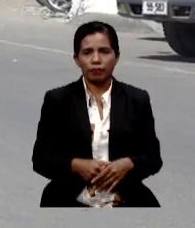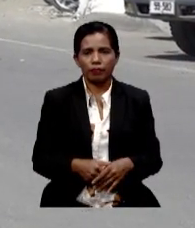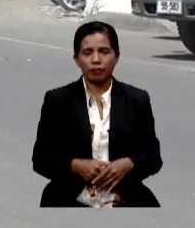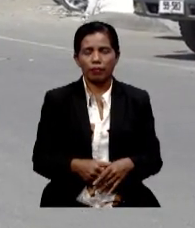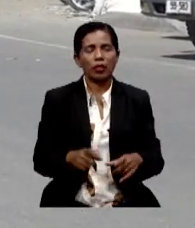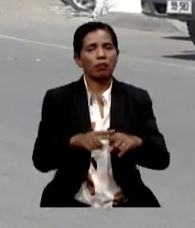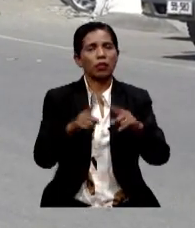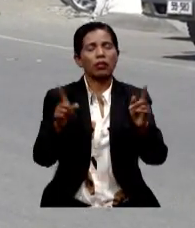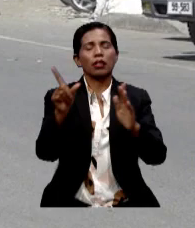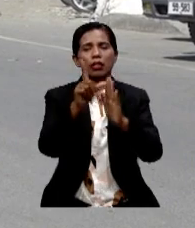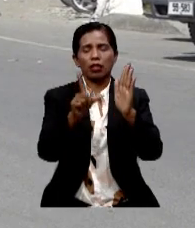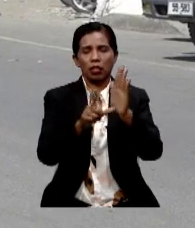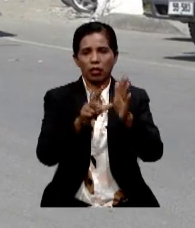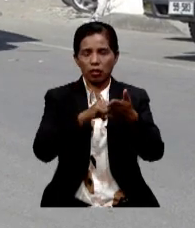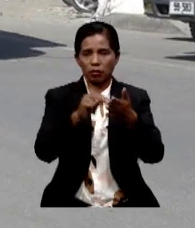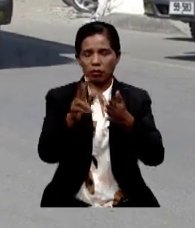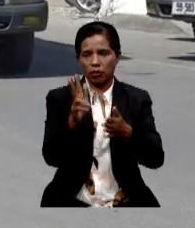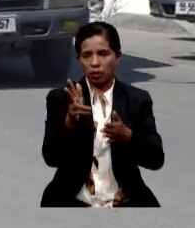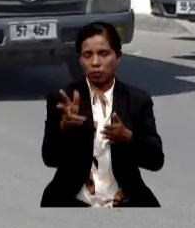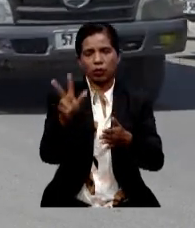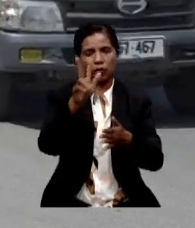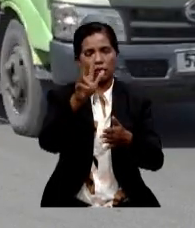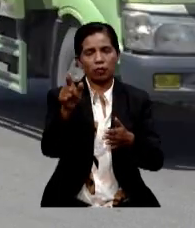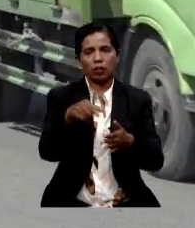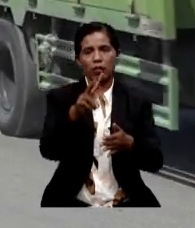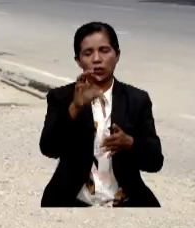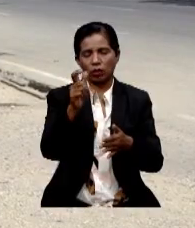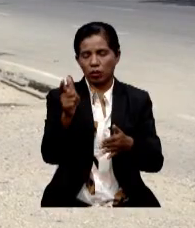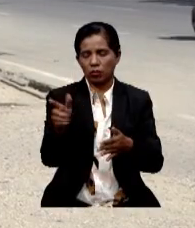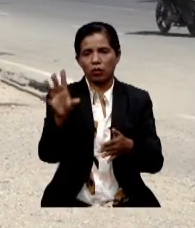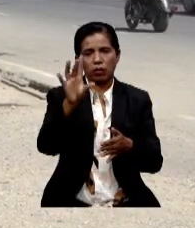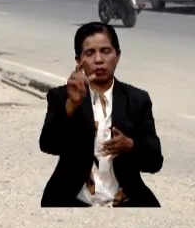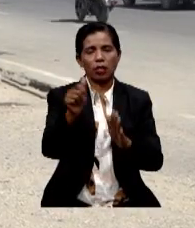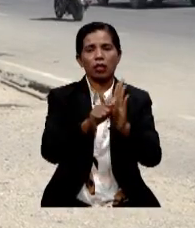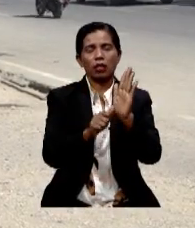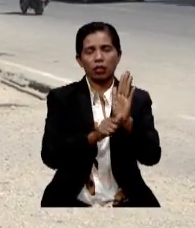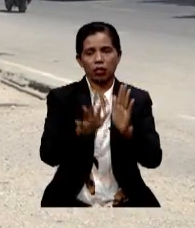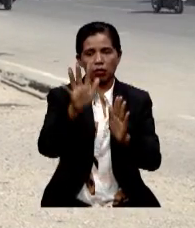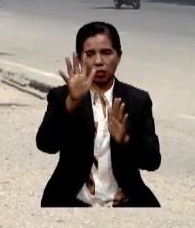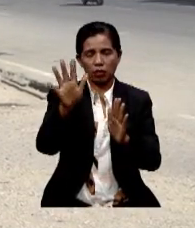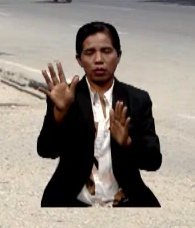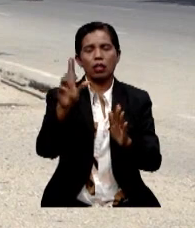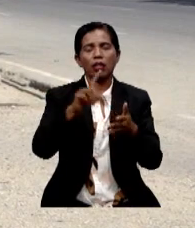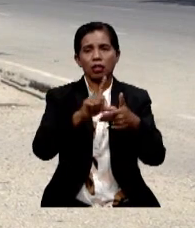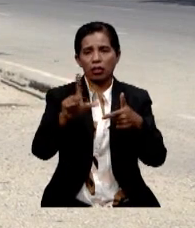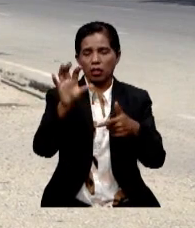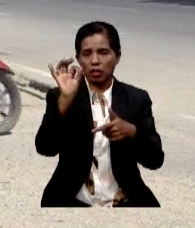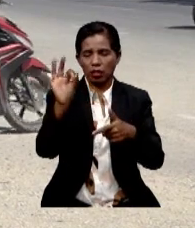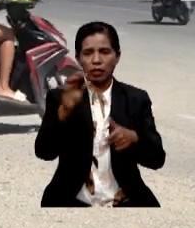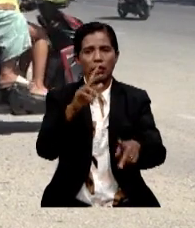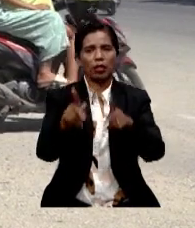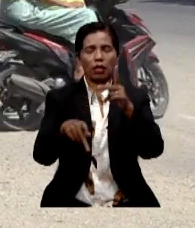Mas bem, é decreto lei número 900 para Rihun Rua Uvalo, artigo 5, a linha F, bando